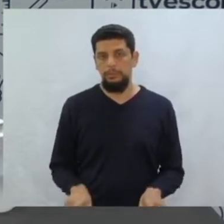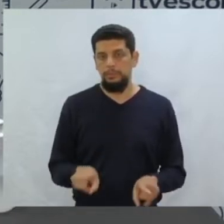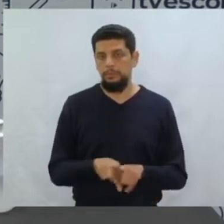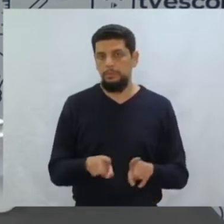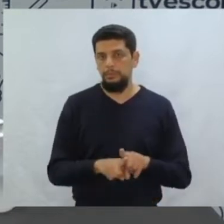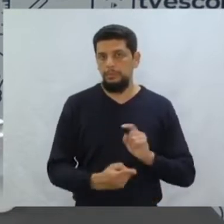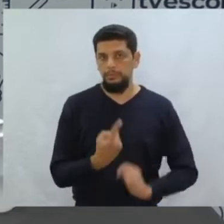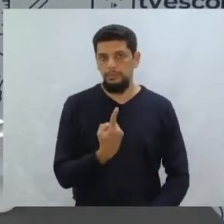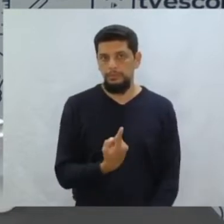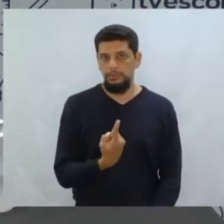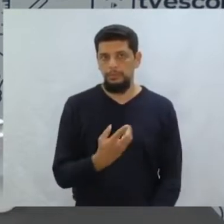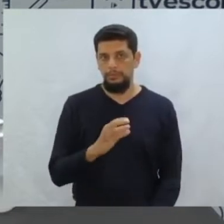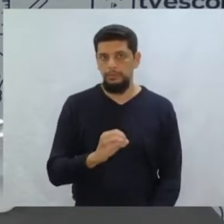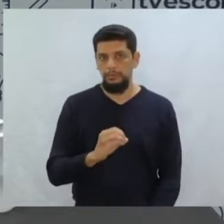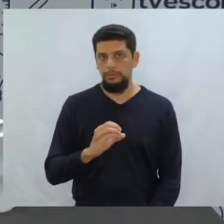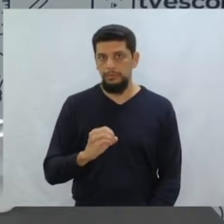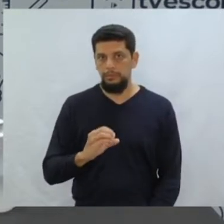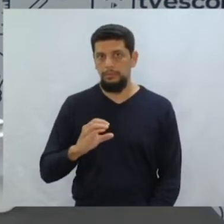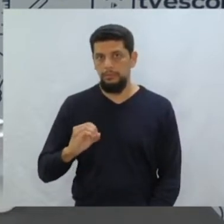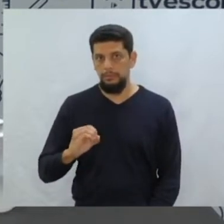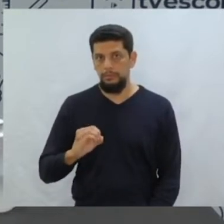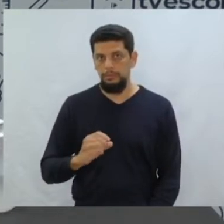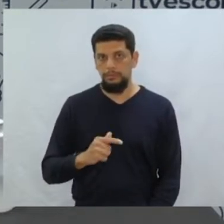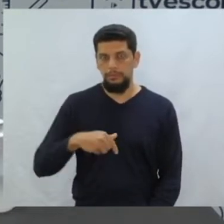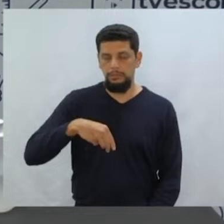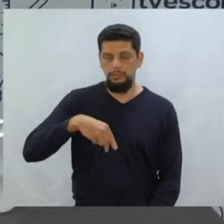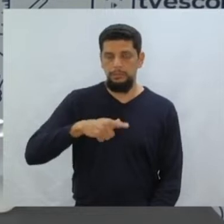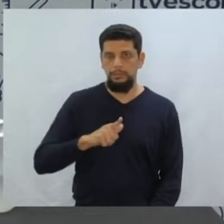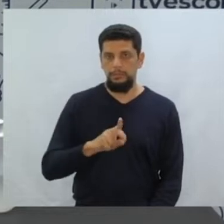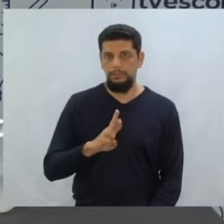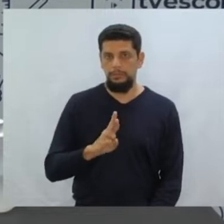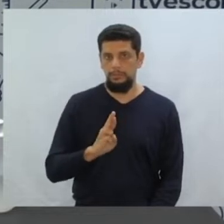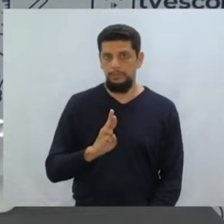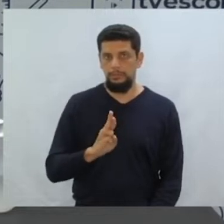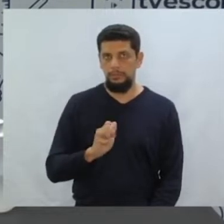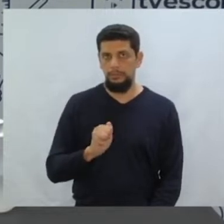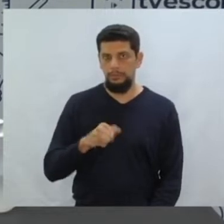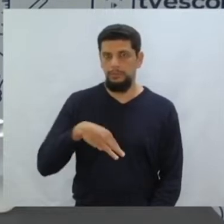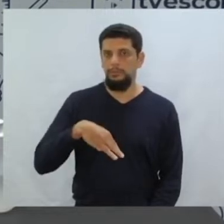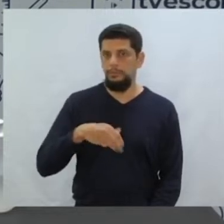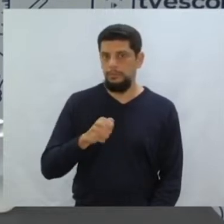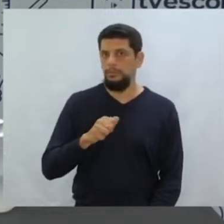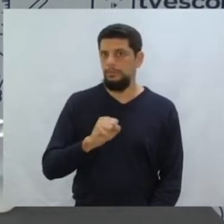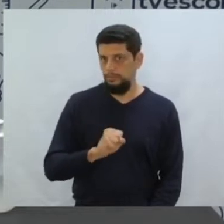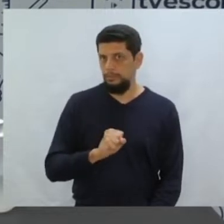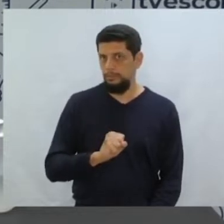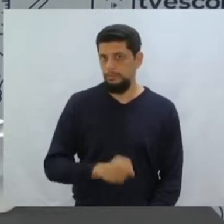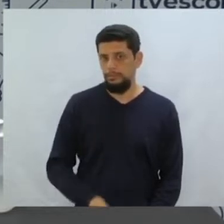por 1000 gramas, tá? 1 quilo,